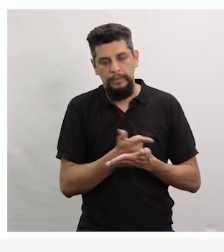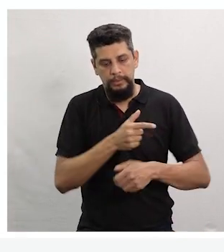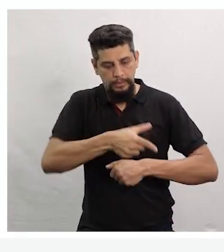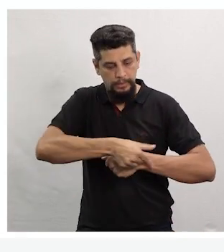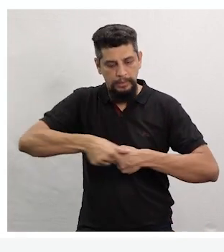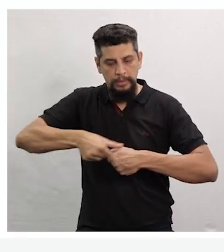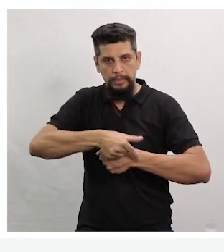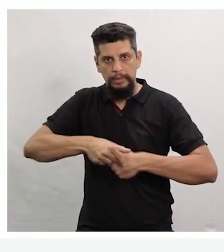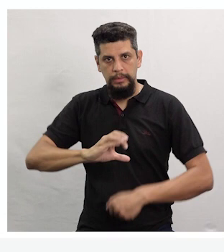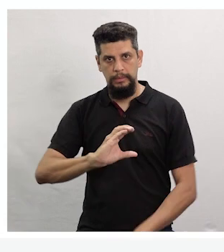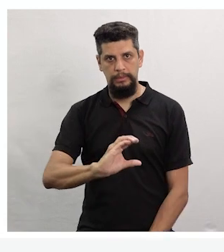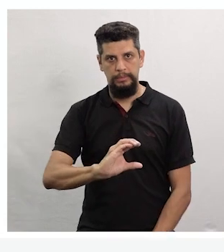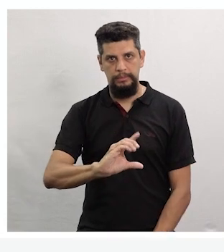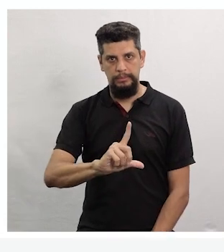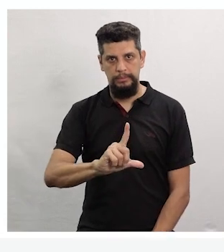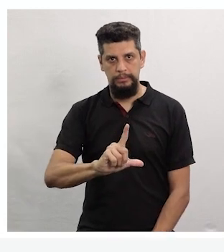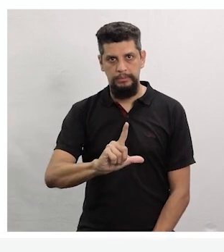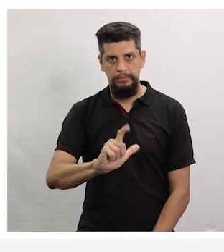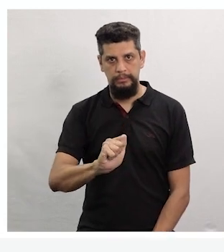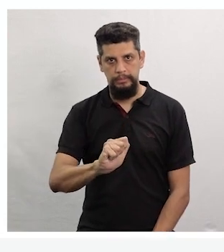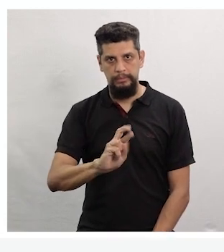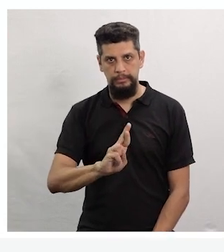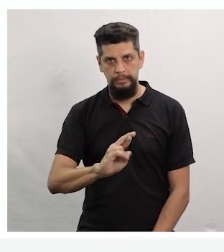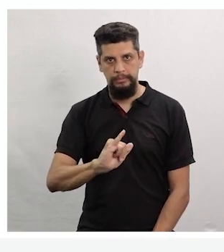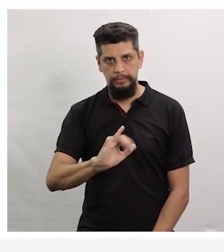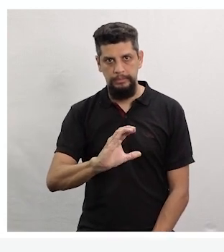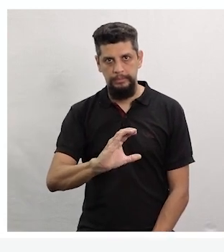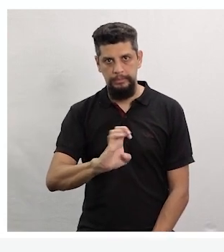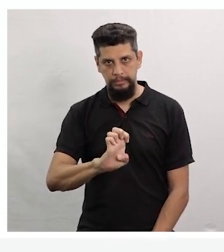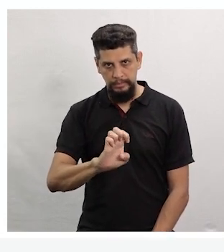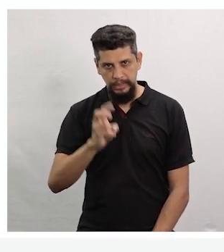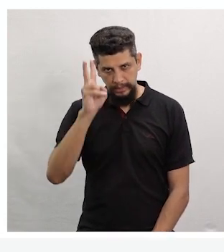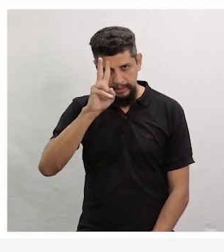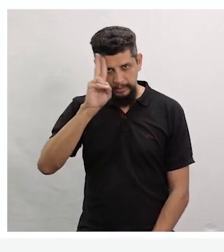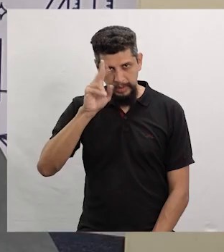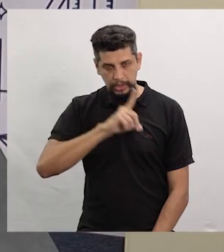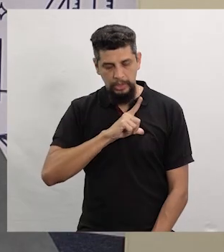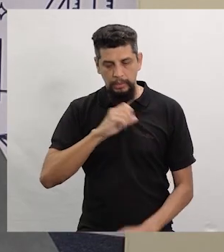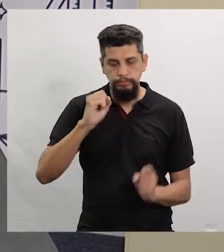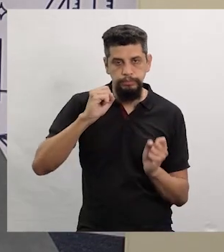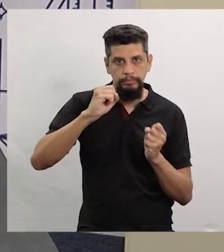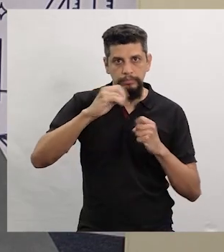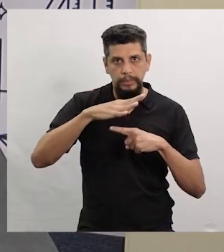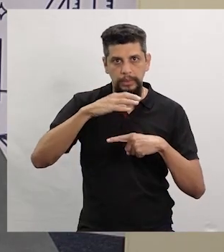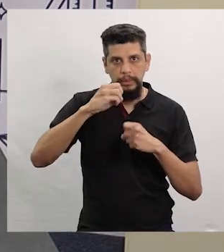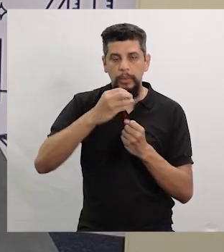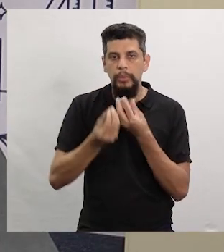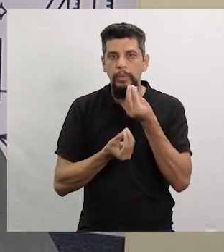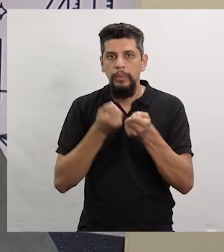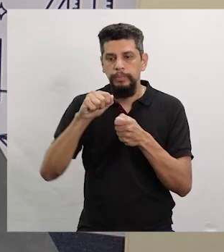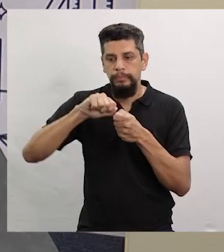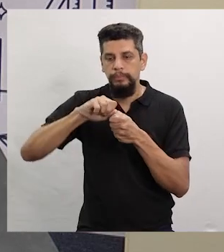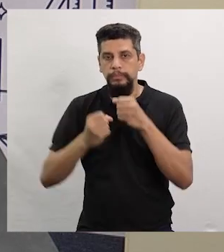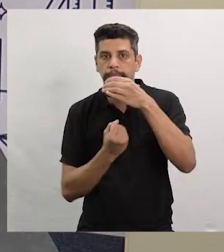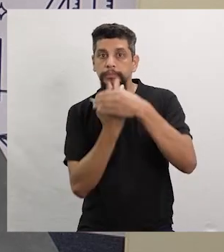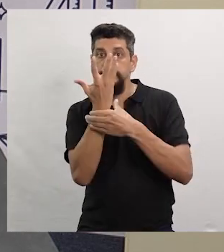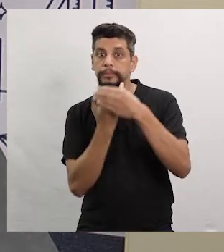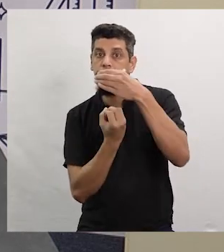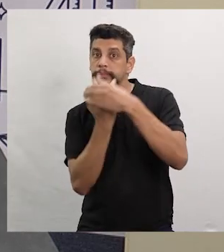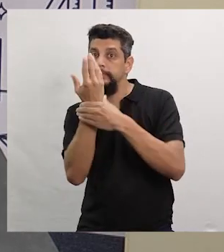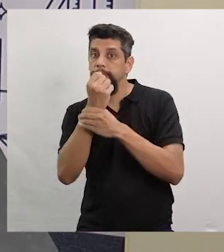Lispector e lembram que foi destacado uma das Lendas que era como nasceram as